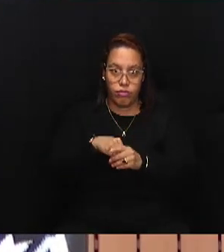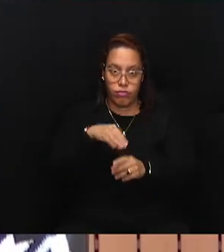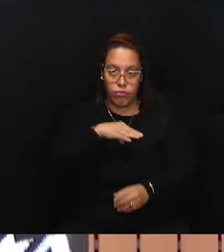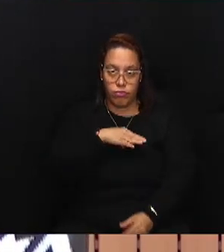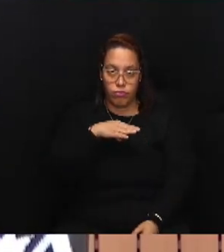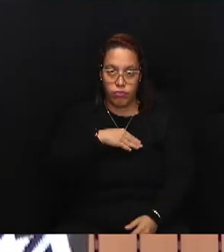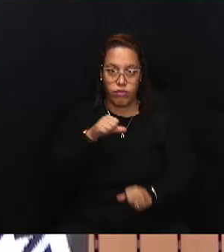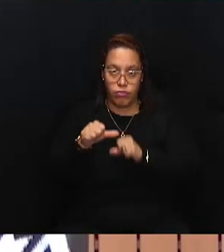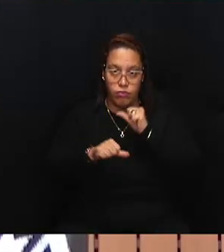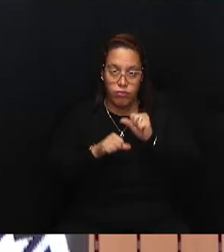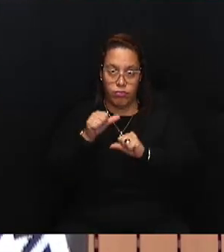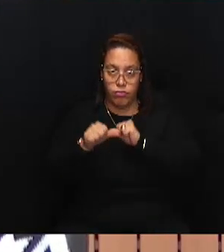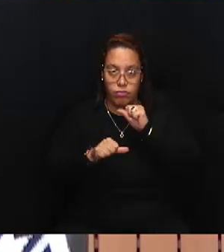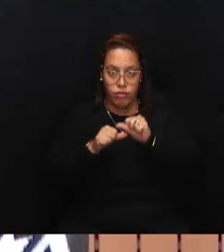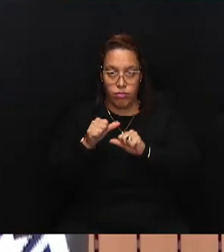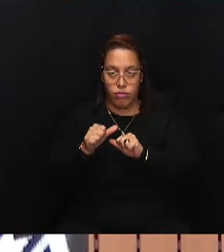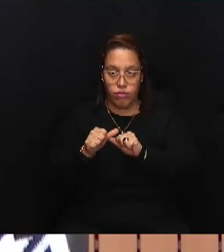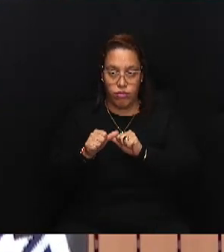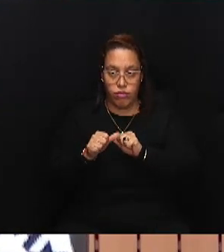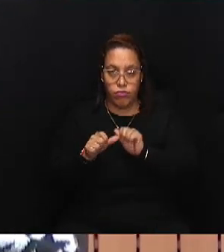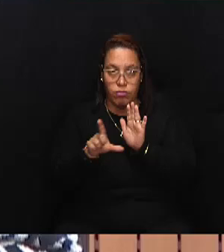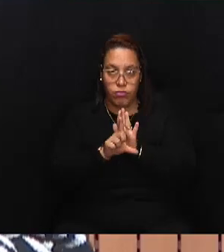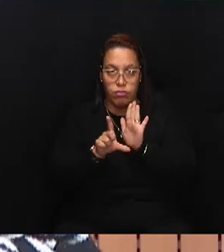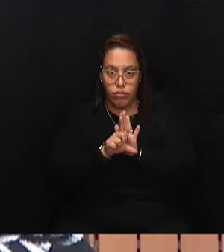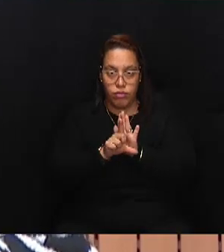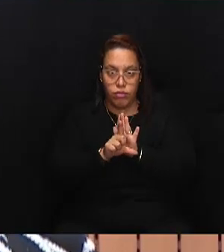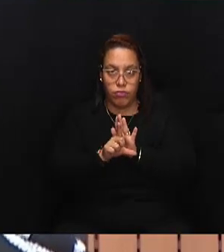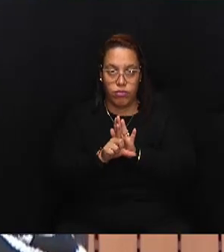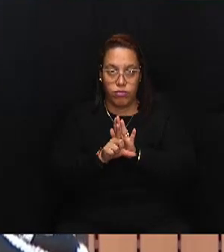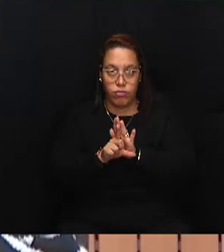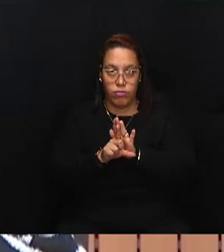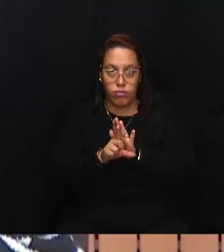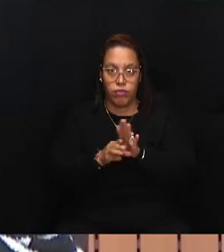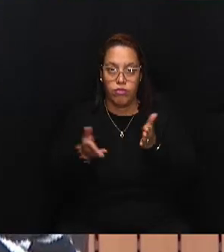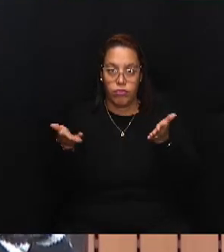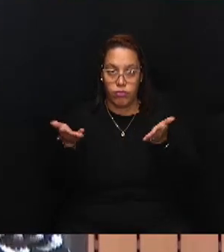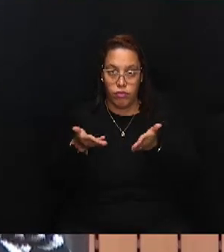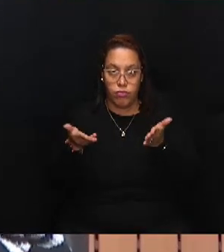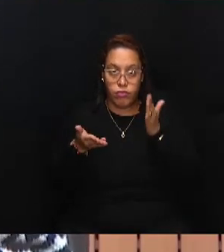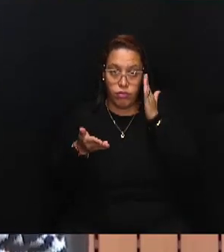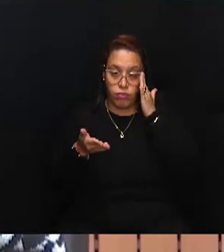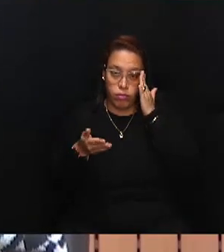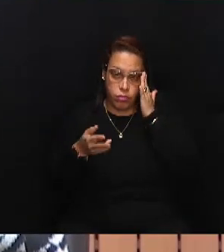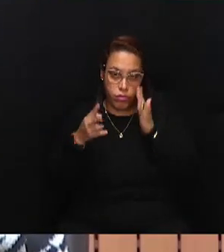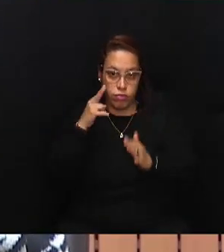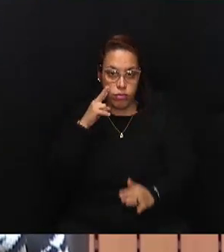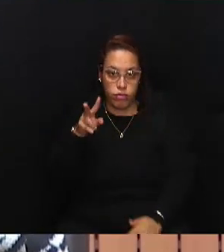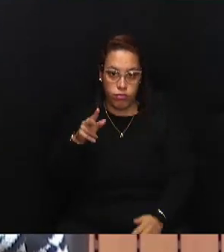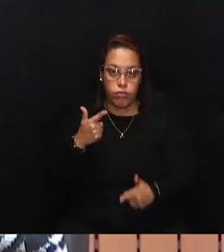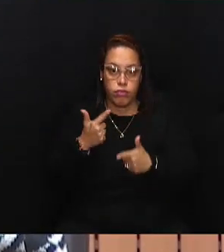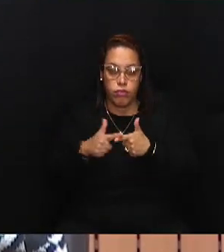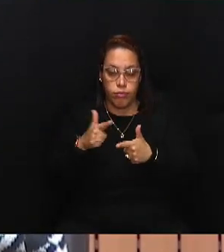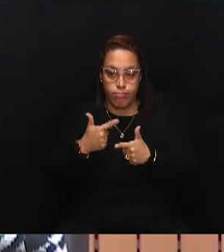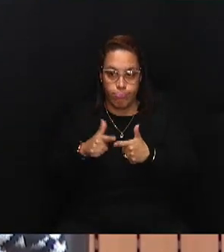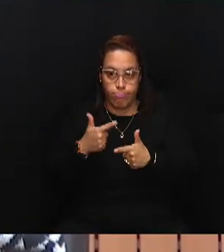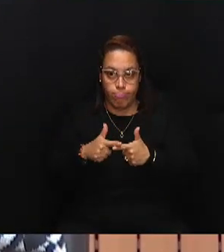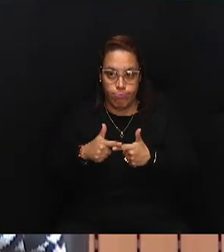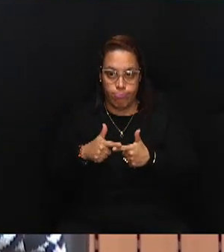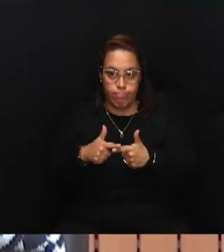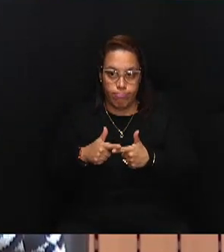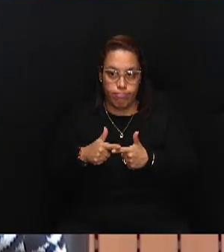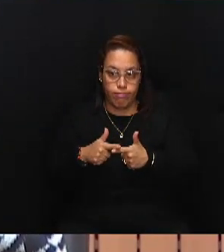que alterasse essa legislação. Então, hoje, a gente vê um grande problema,